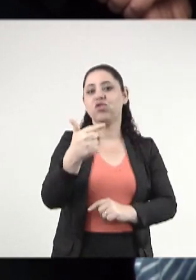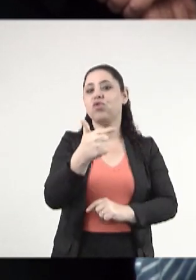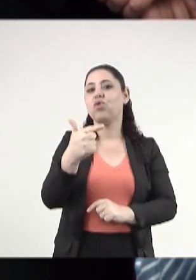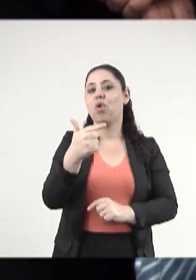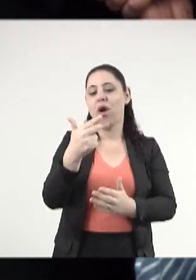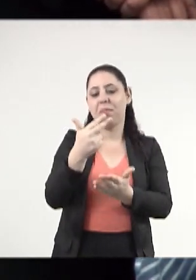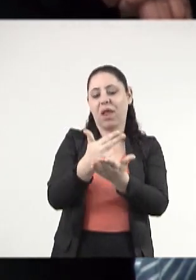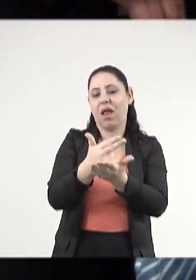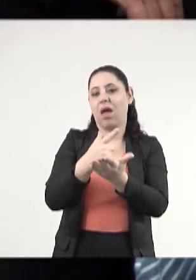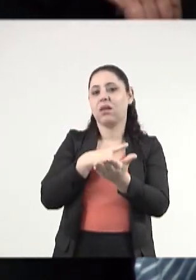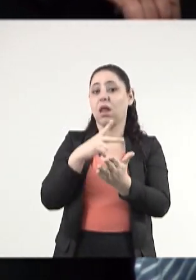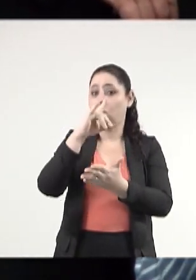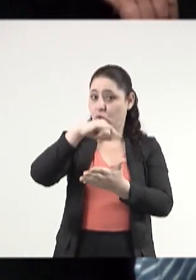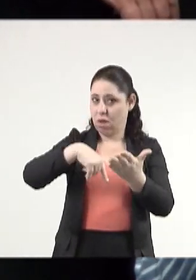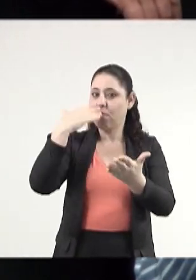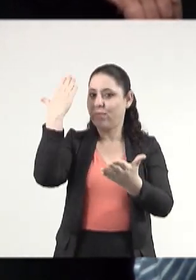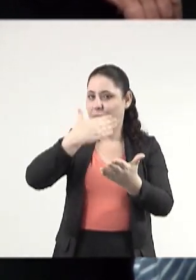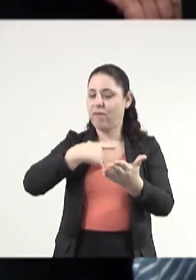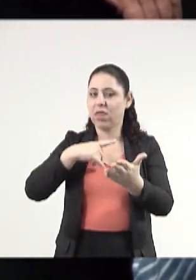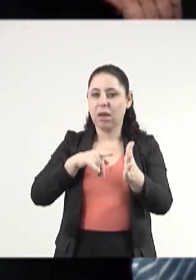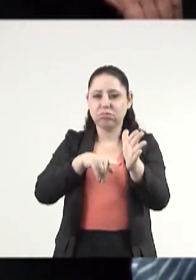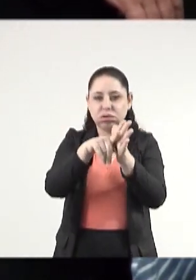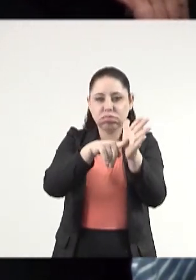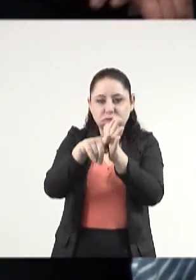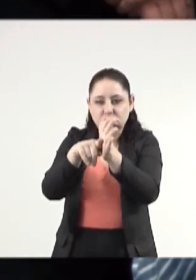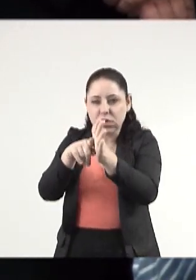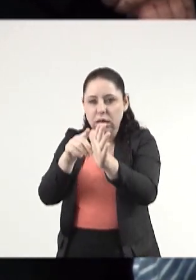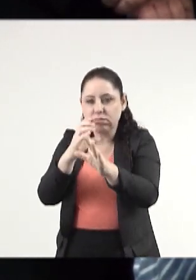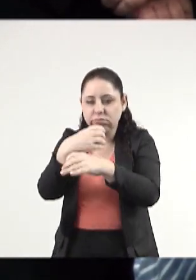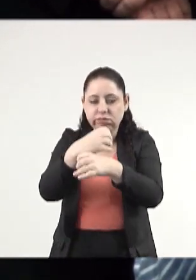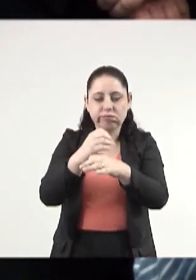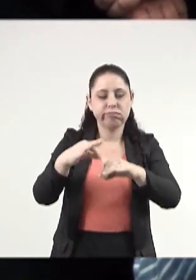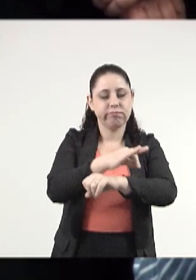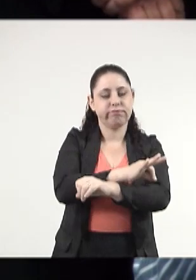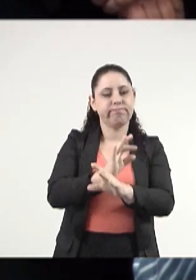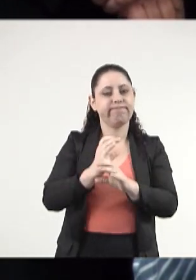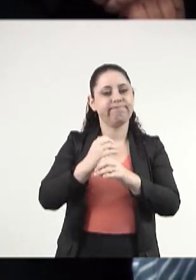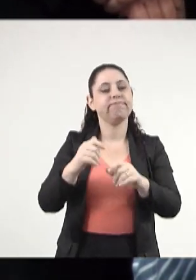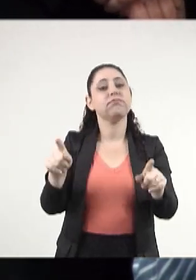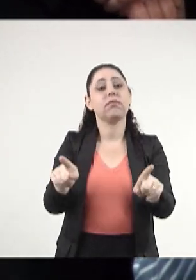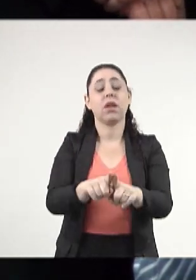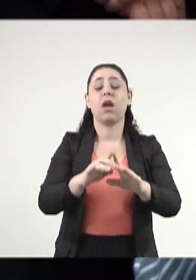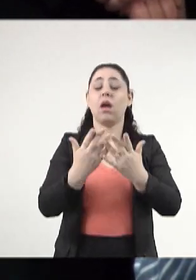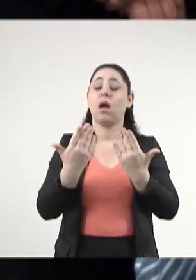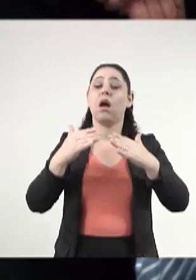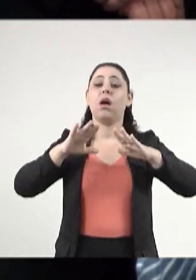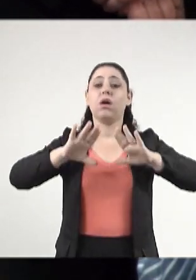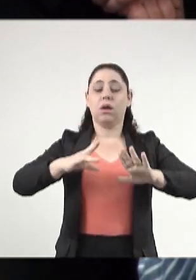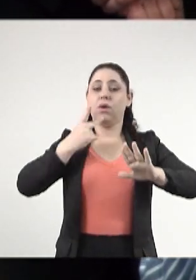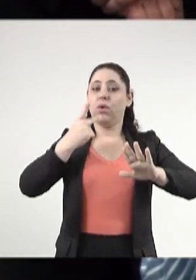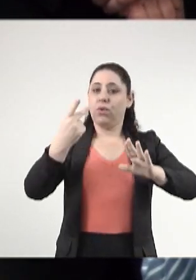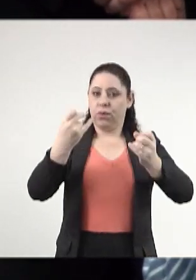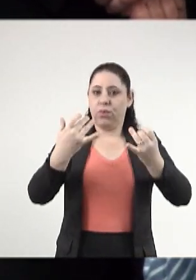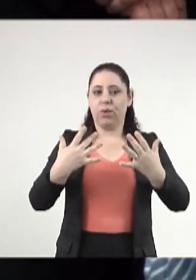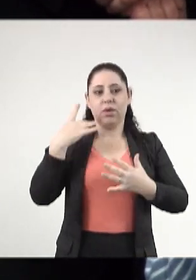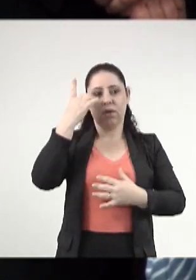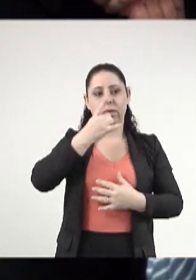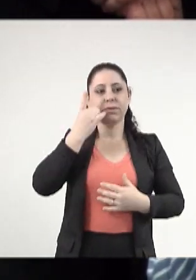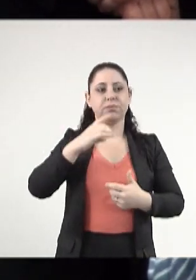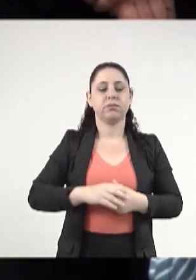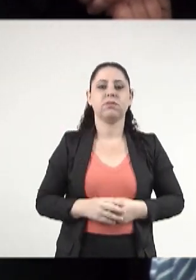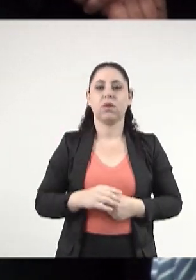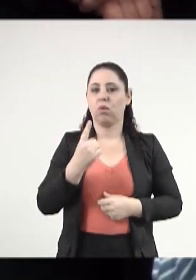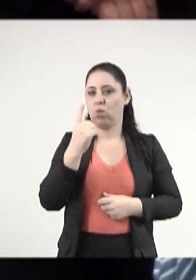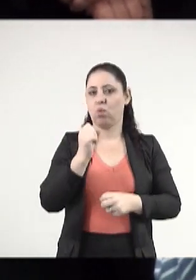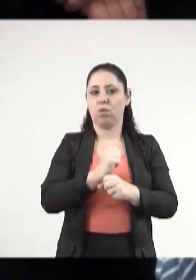22. Isso tem documento, perícia, foi tudo feito isso. Agora, dizer o seguinte, deputado, há